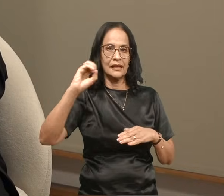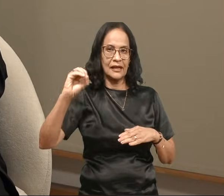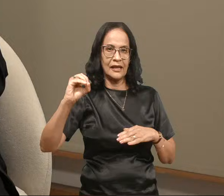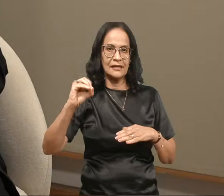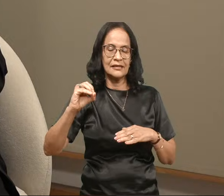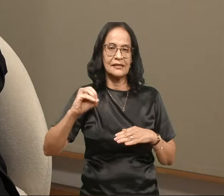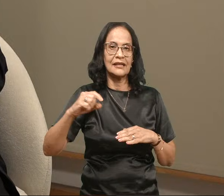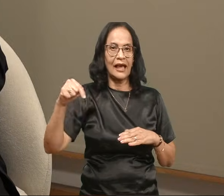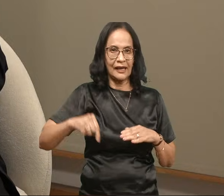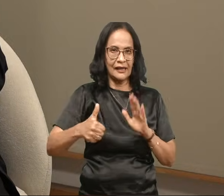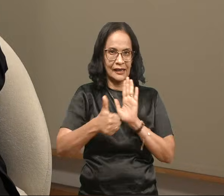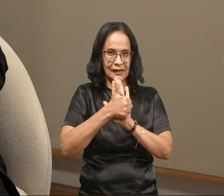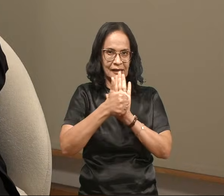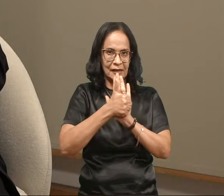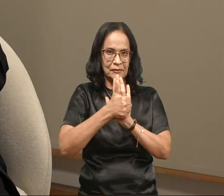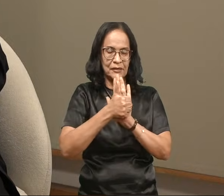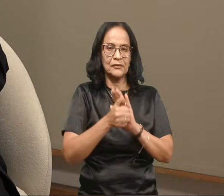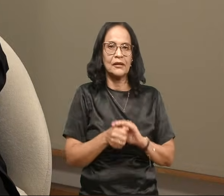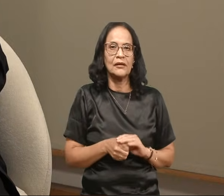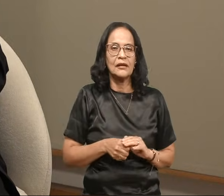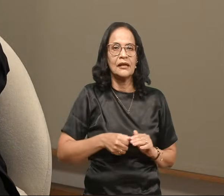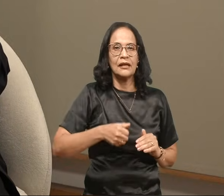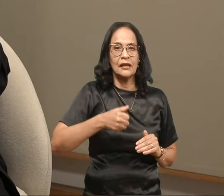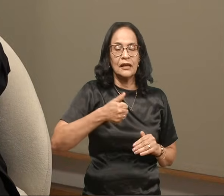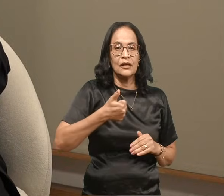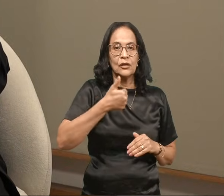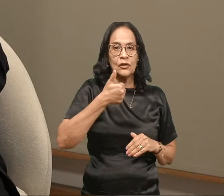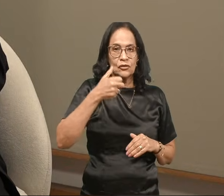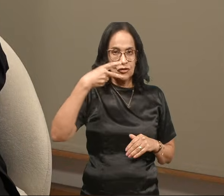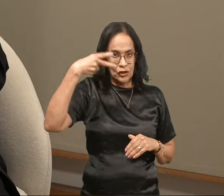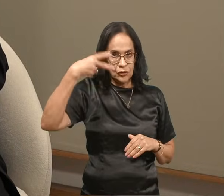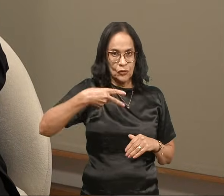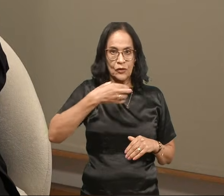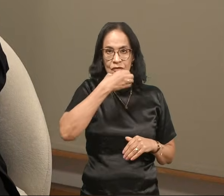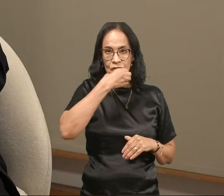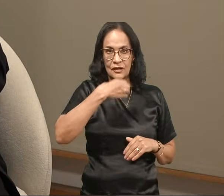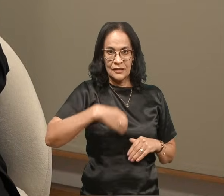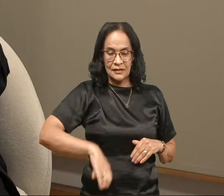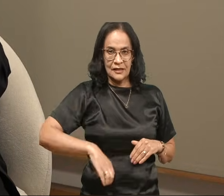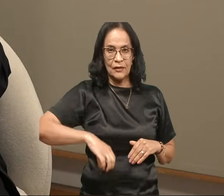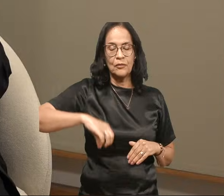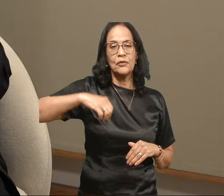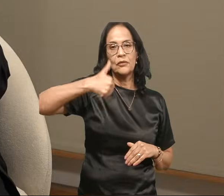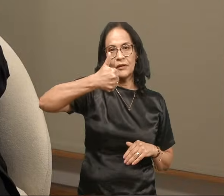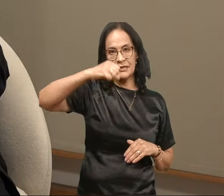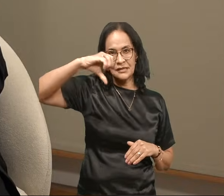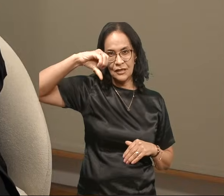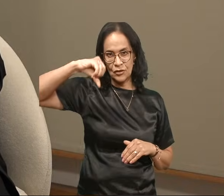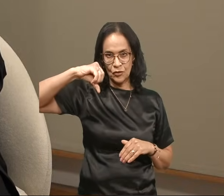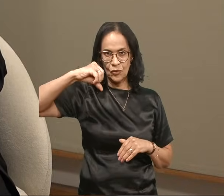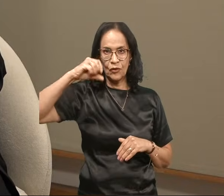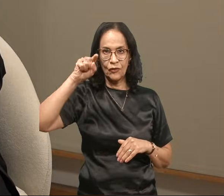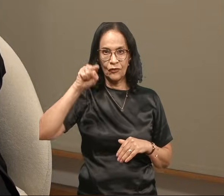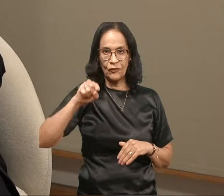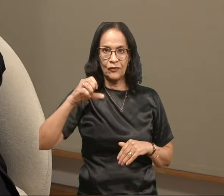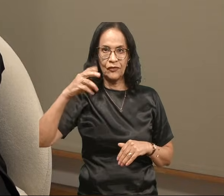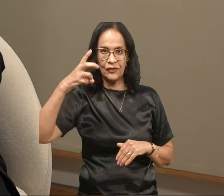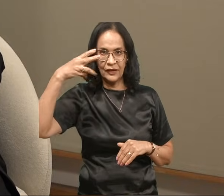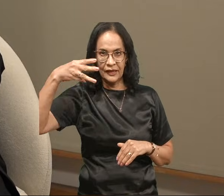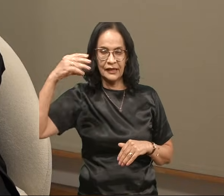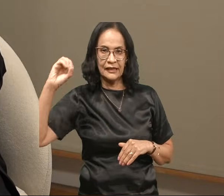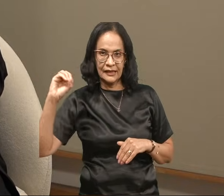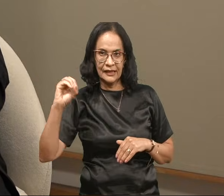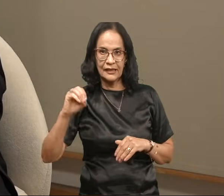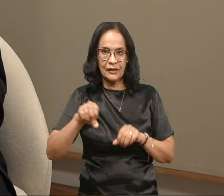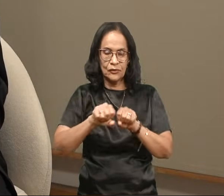PIB de Curitiba. E no dia 2 de dezembro, às 19h30, no Centro de Formação aqui da PIB Curitiba,